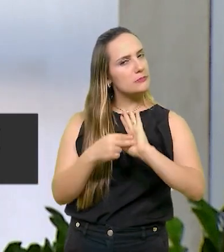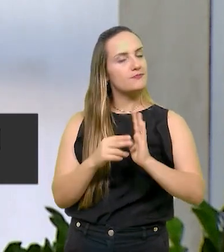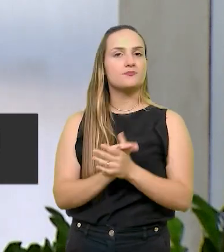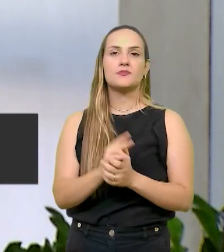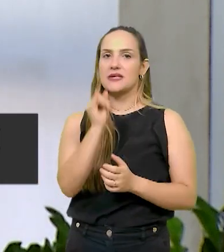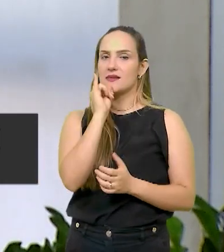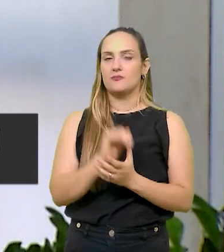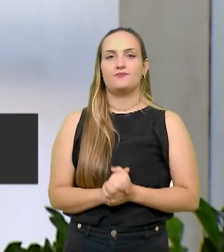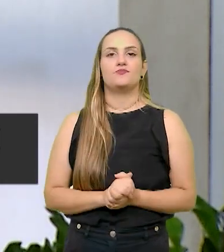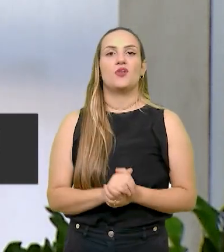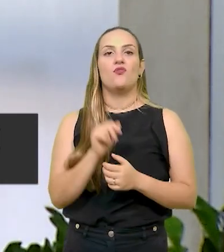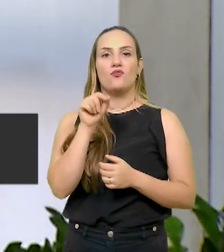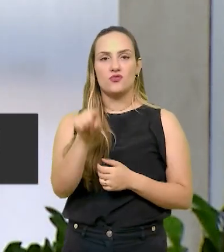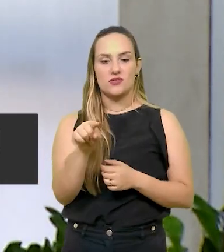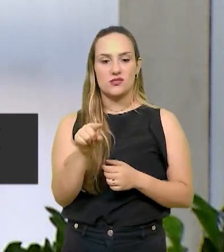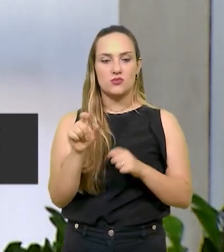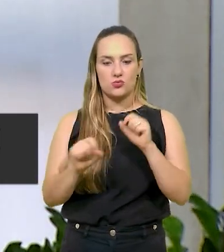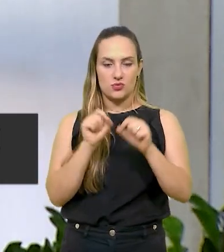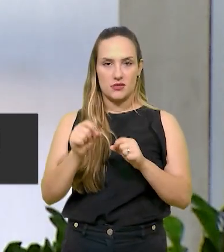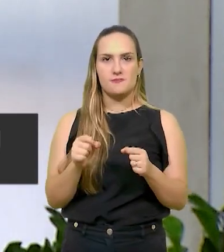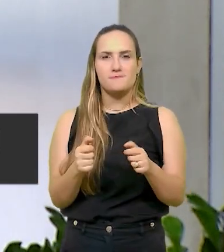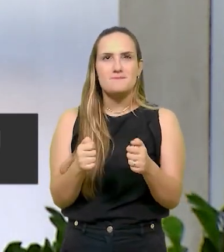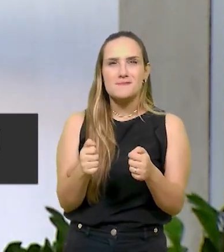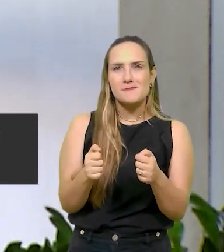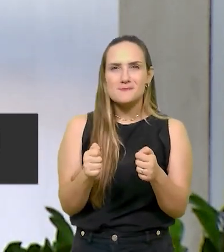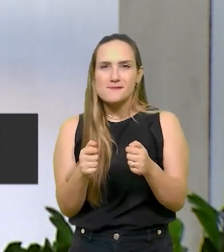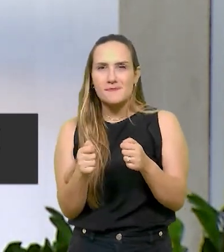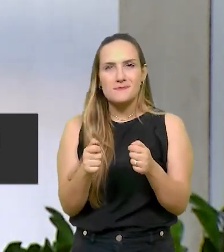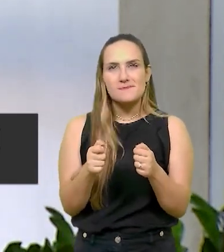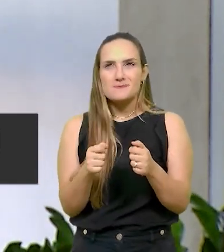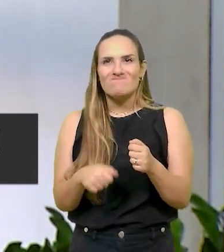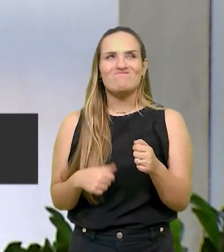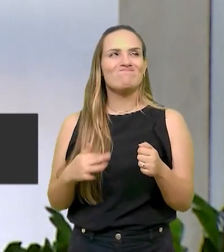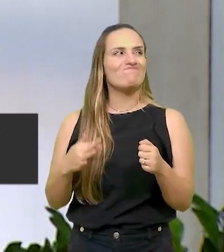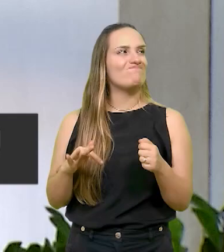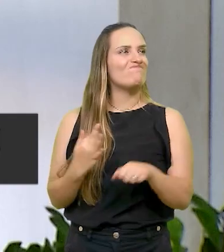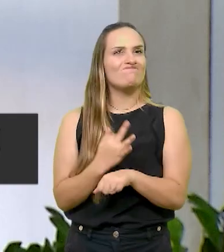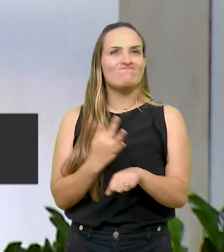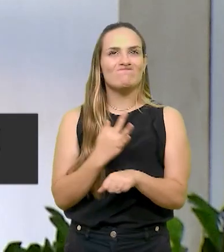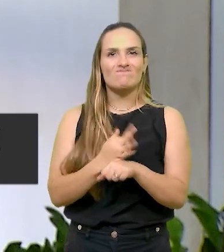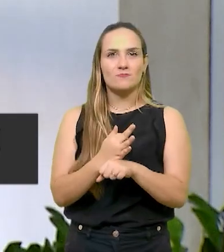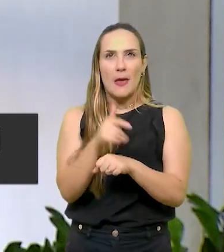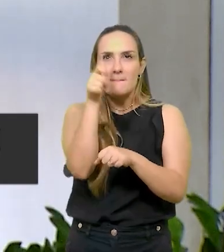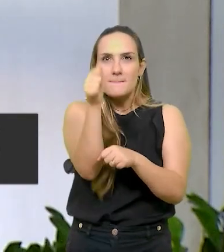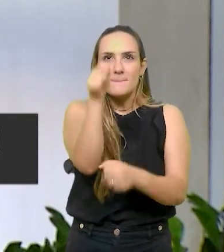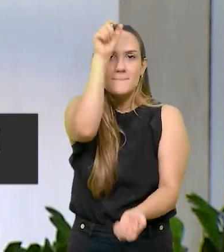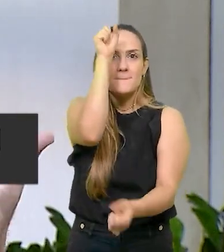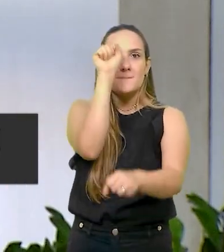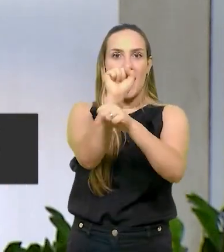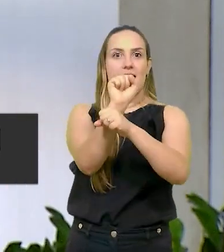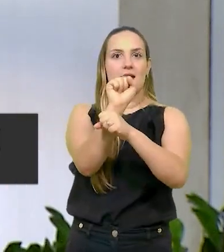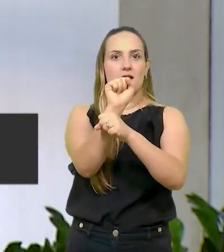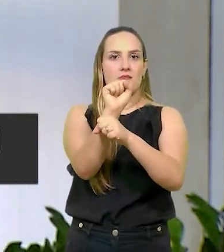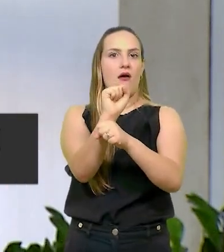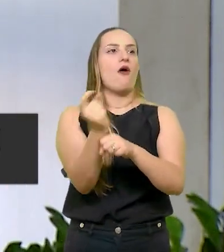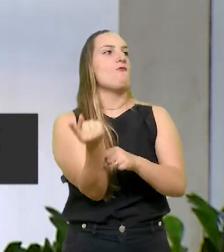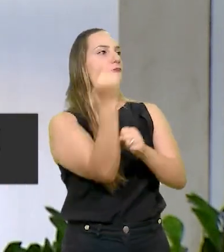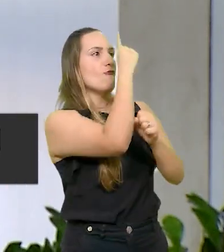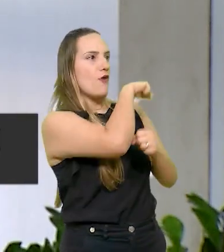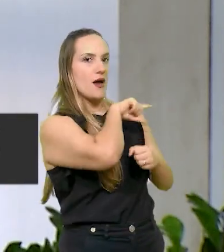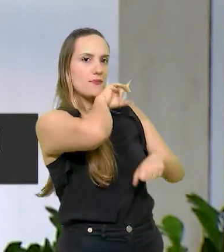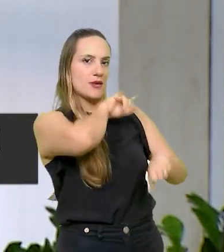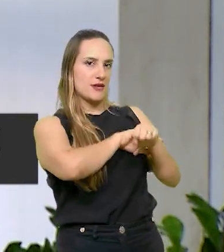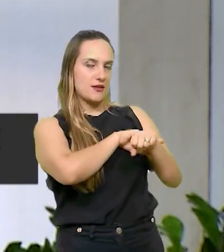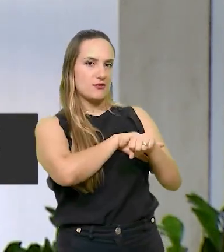videogame. Você está jogando um jogo de videogame, você tem que ir ao banheiro, você aperta o botão pause. Aí você vai ao banheiro, quando você volta, você aperta o pause e você volta de onde você